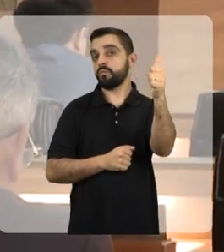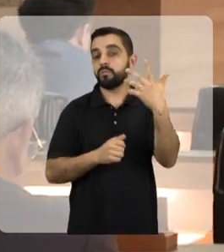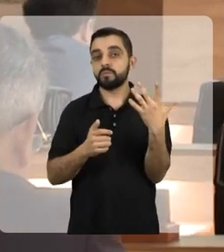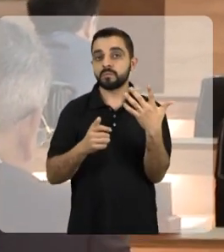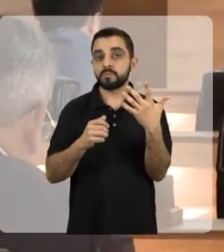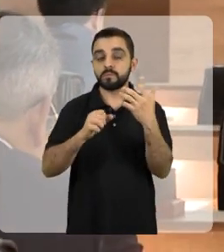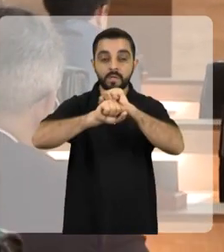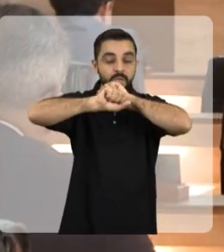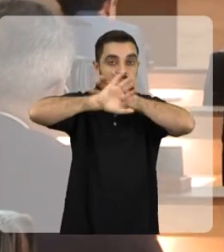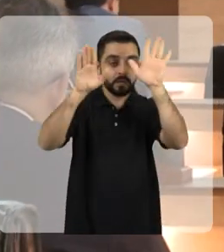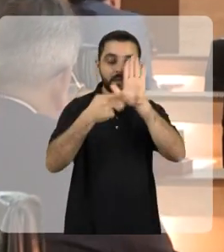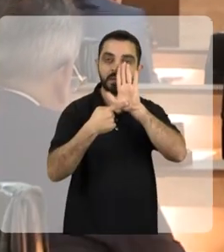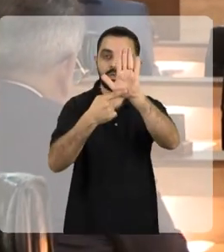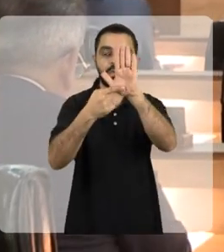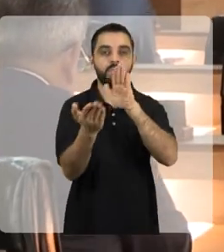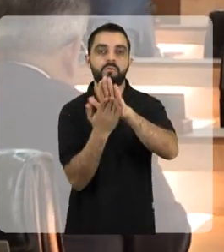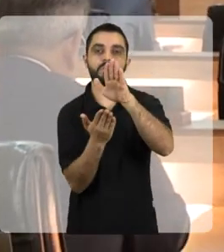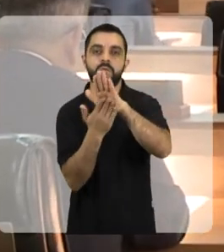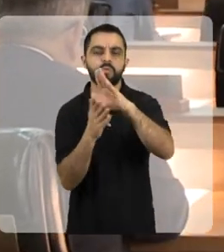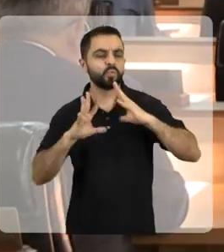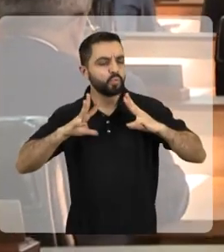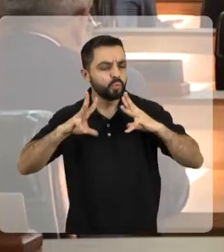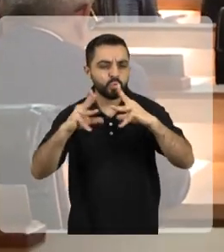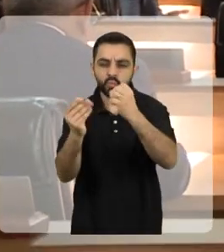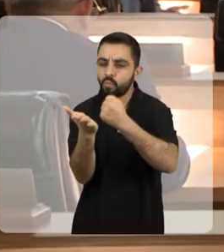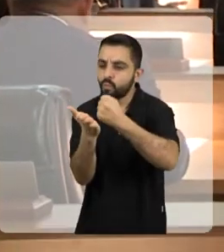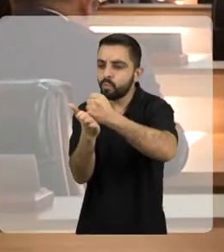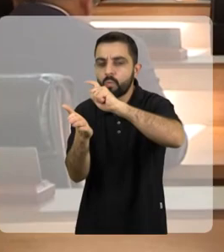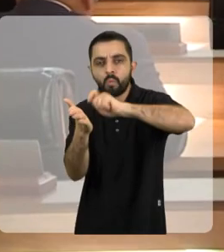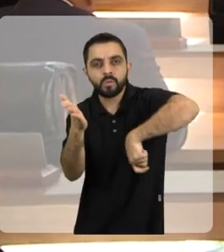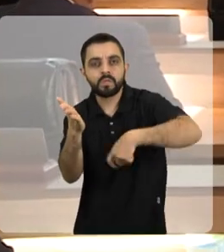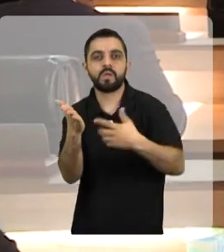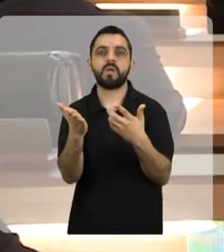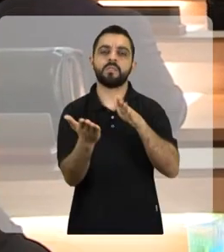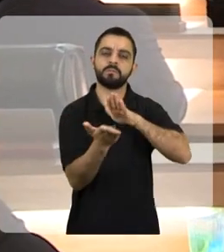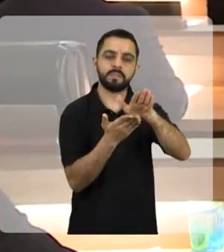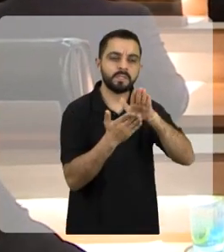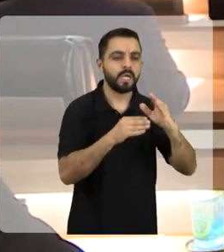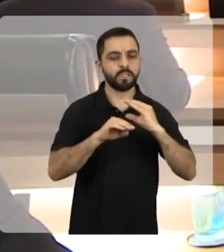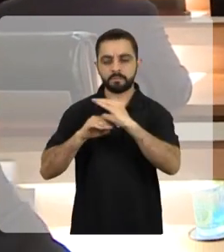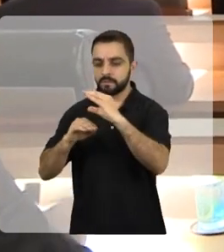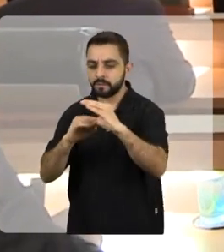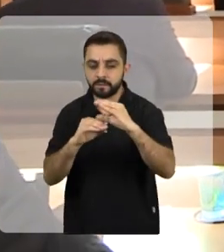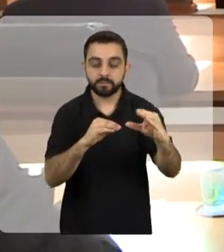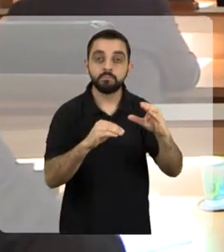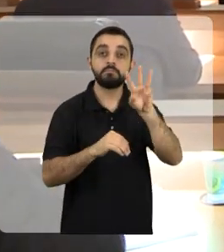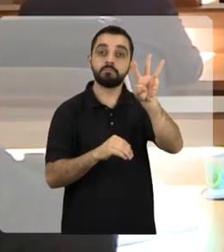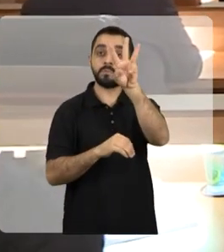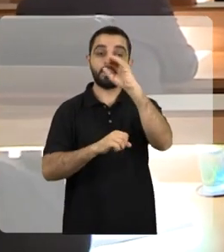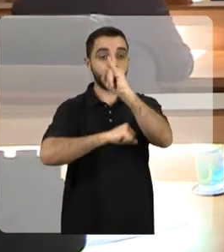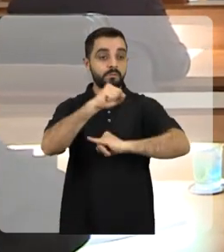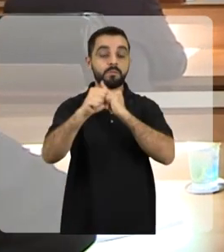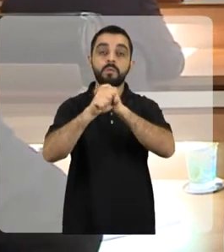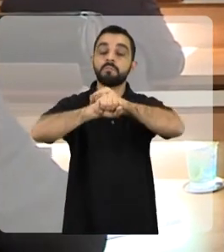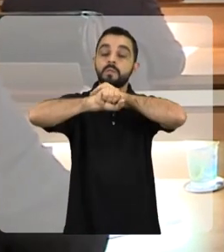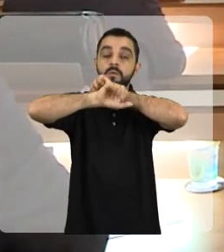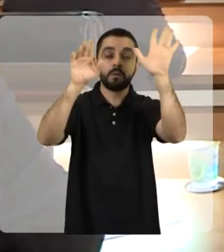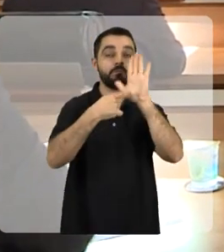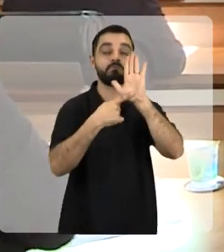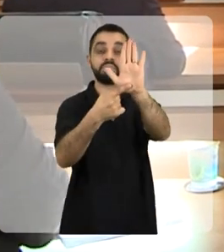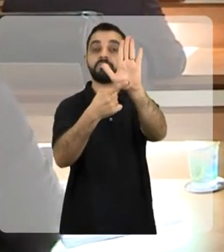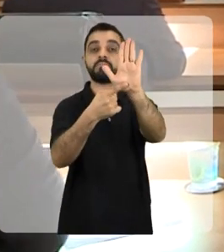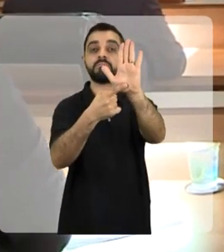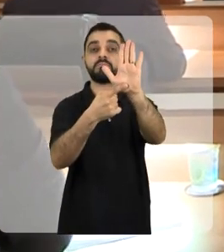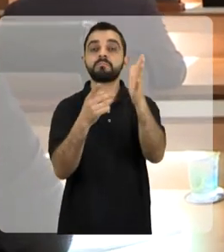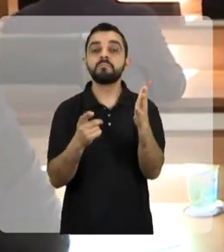ativa. Todos os nossos contratos, todo o nosso orçamento estão disponíveis na internet, todos. Eu